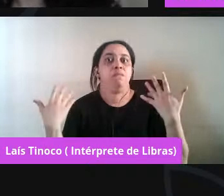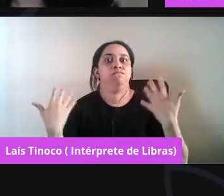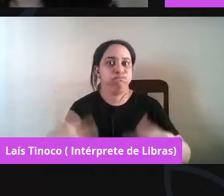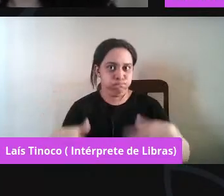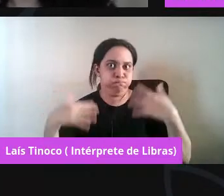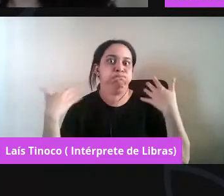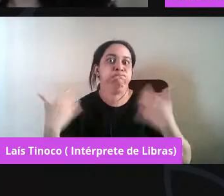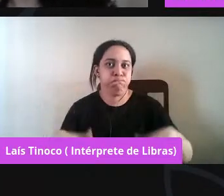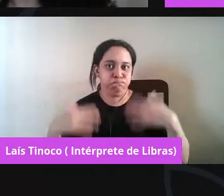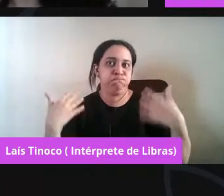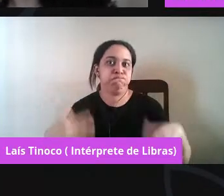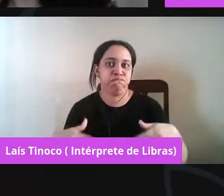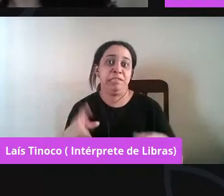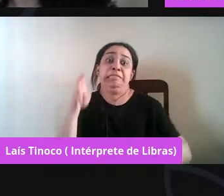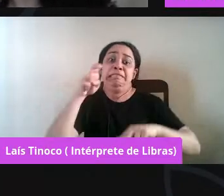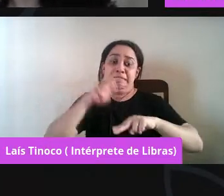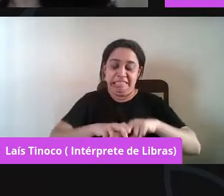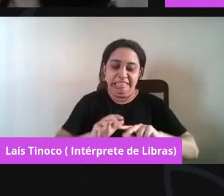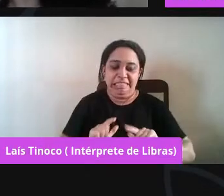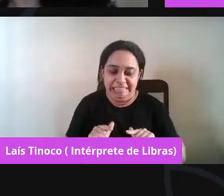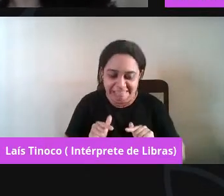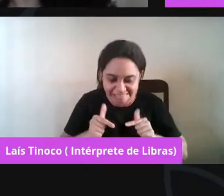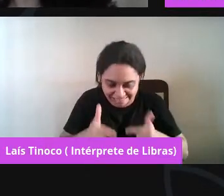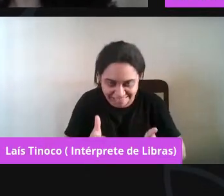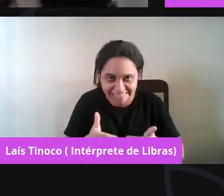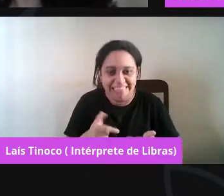fazer. Fazer.